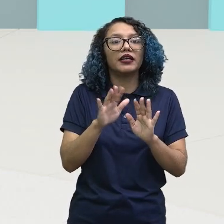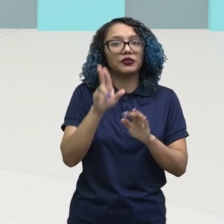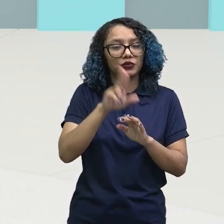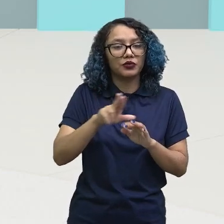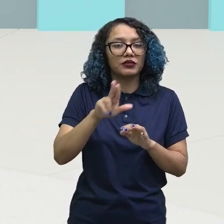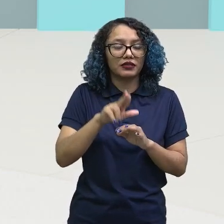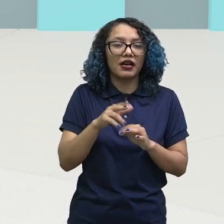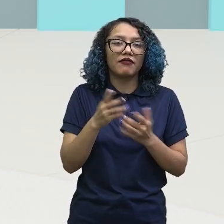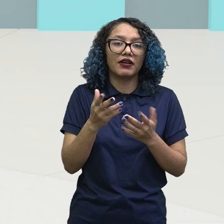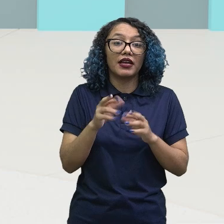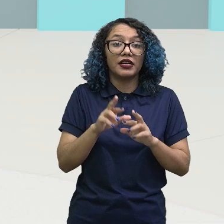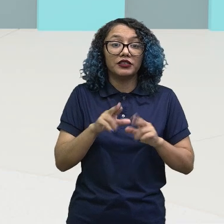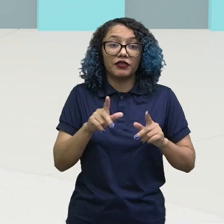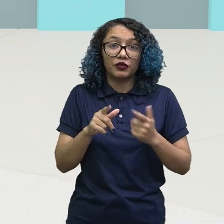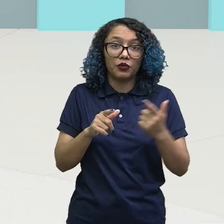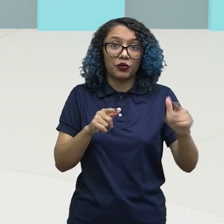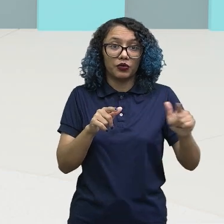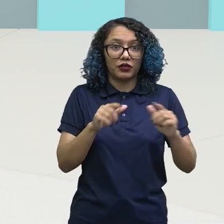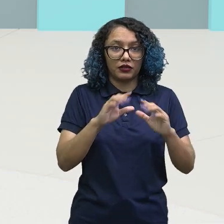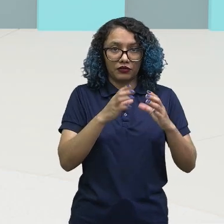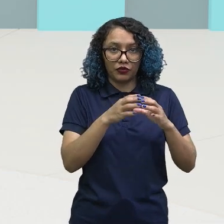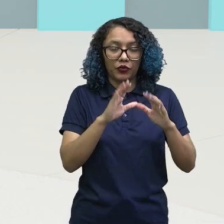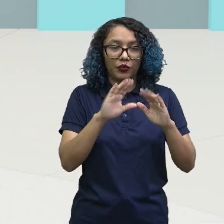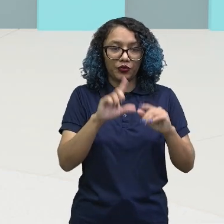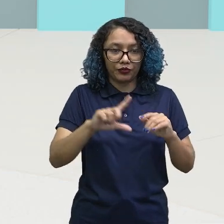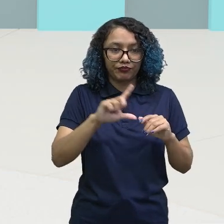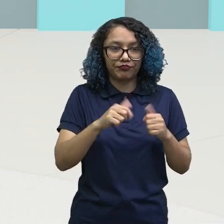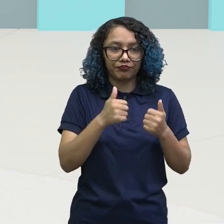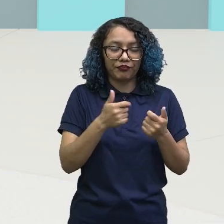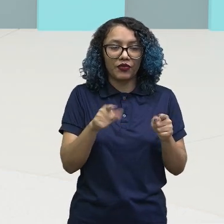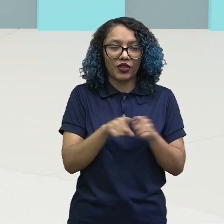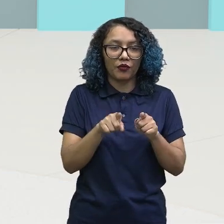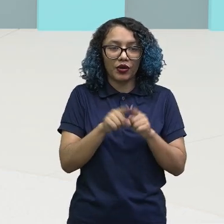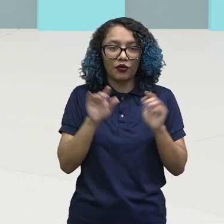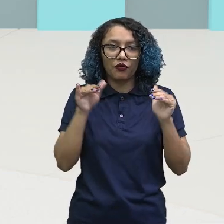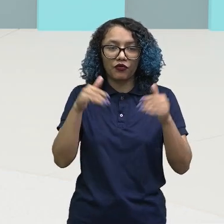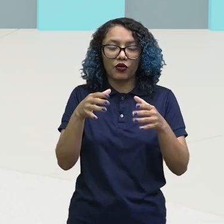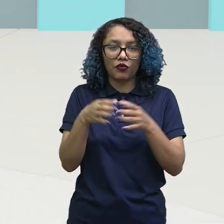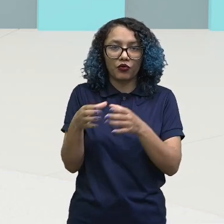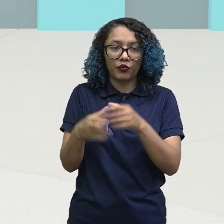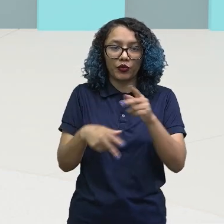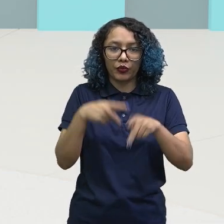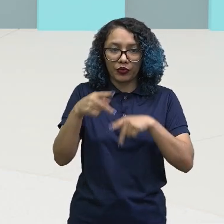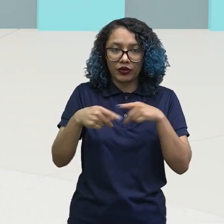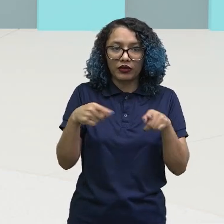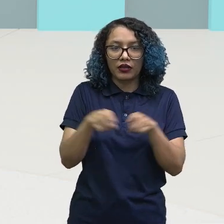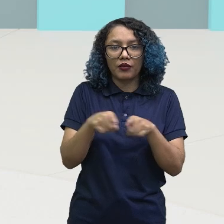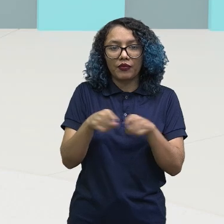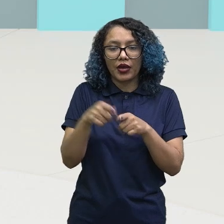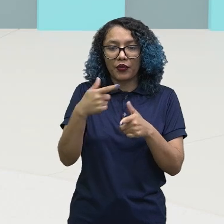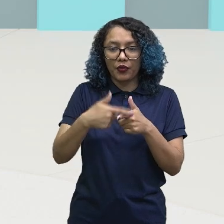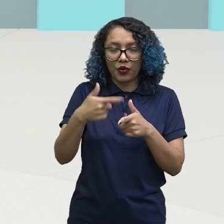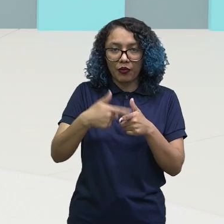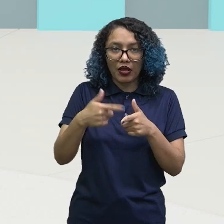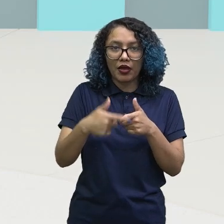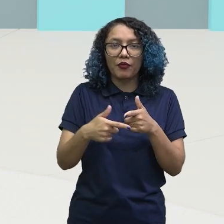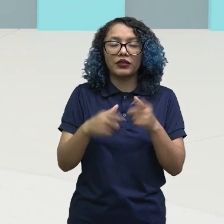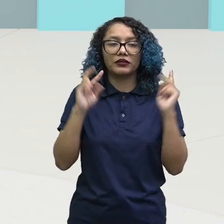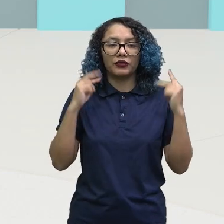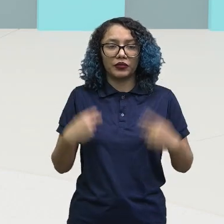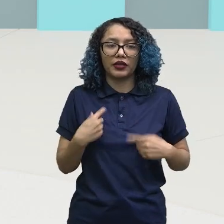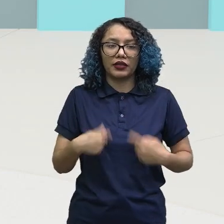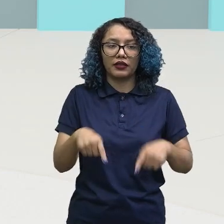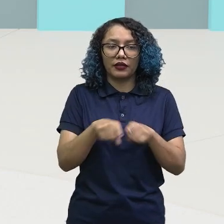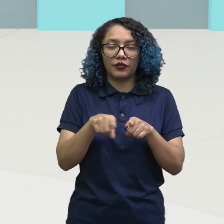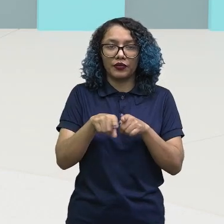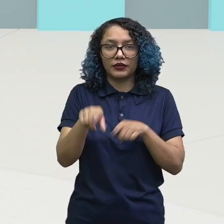ter essa preocupação, ok? Nós vamos ter o enfoque nas classes populares, problemas humanos e sociais. Tanto que